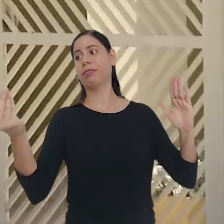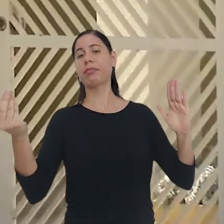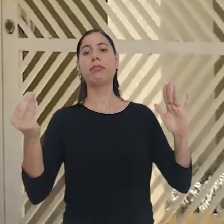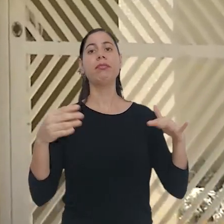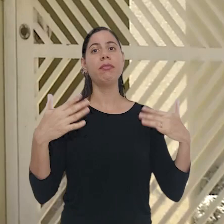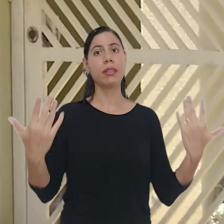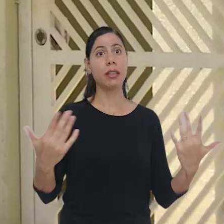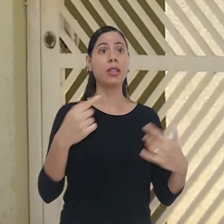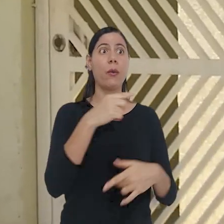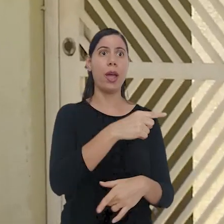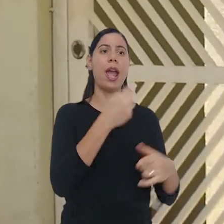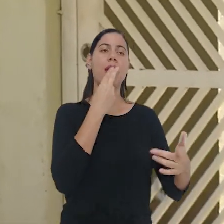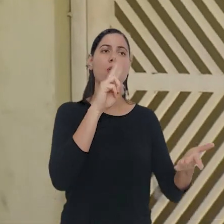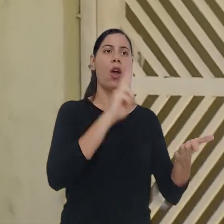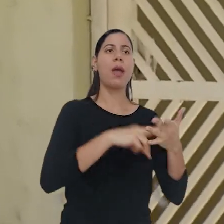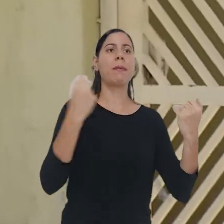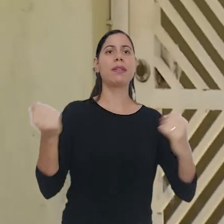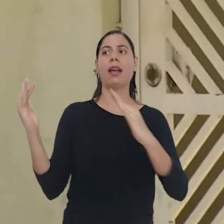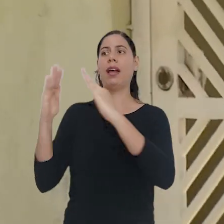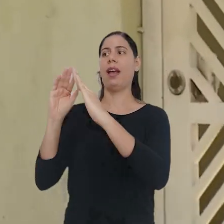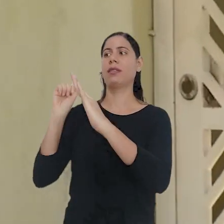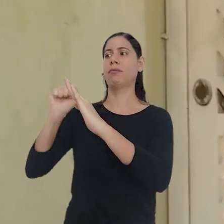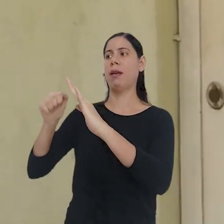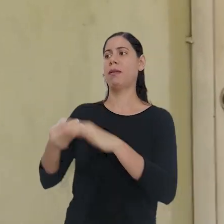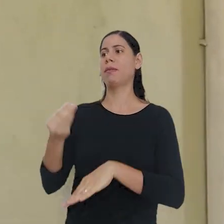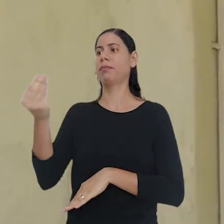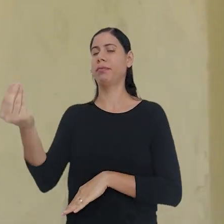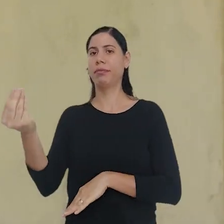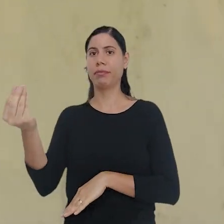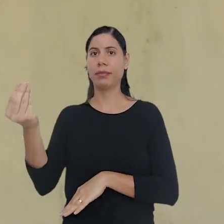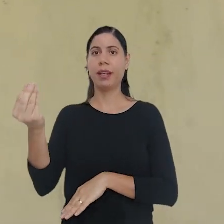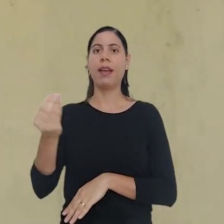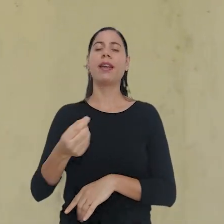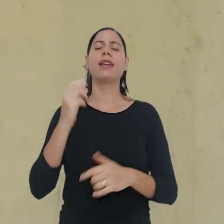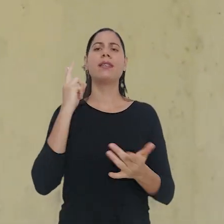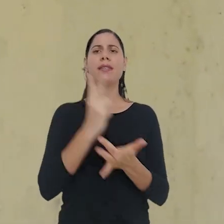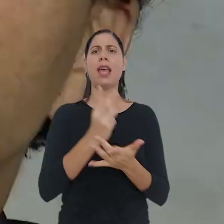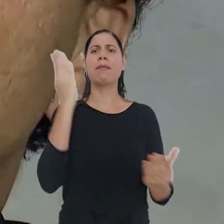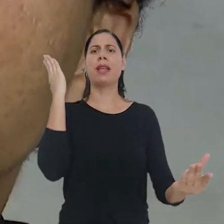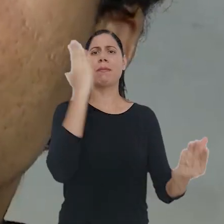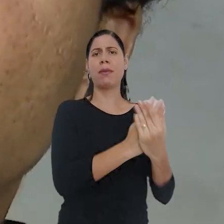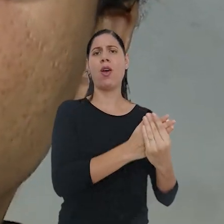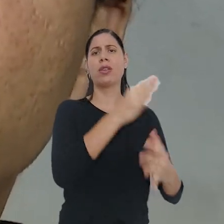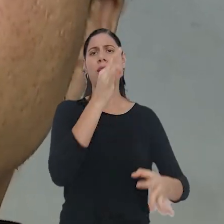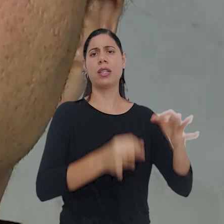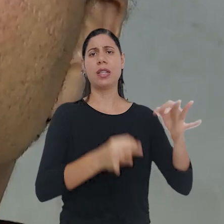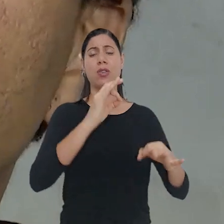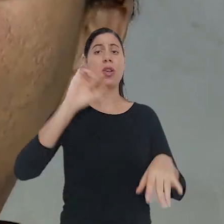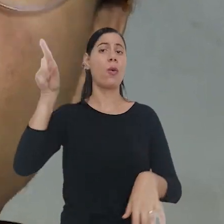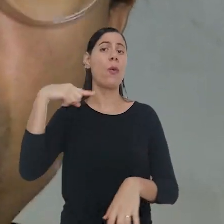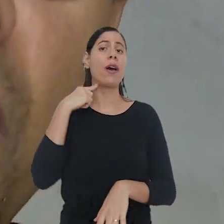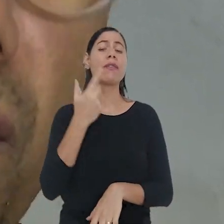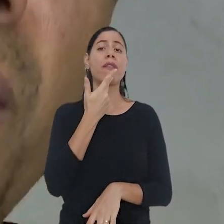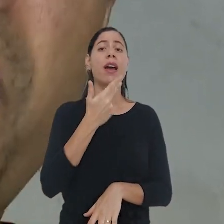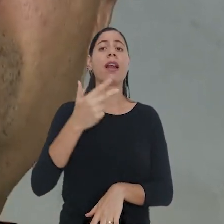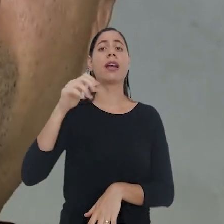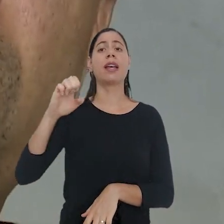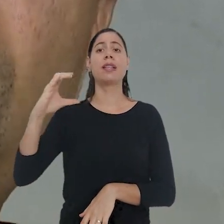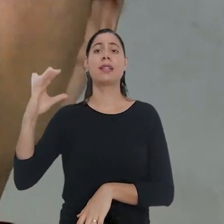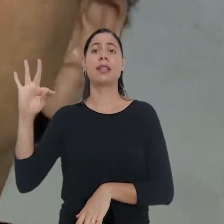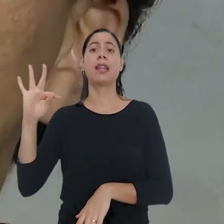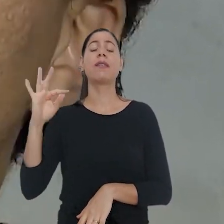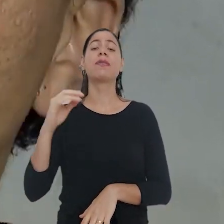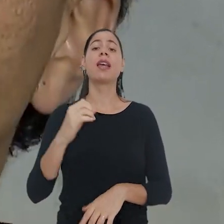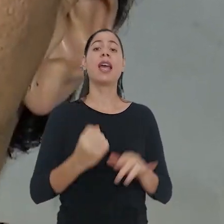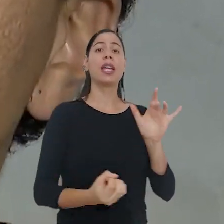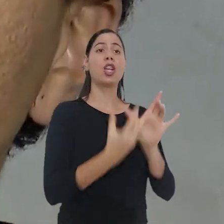os Correios têm que entregar na casa dela. O impasse sempre vira ação na Justiça. Este advogado diz que a ICT criou normas